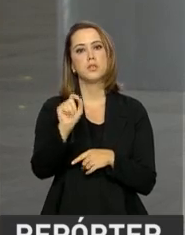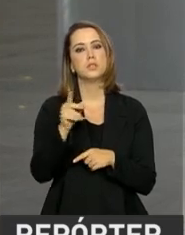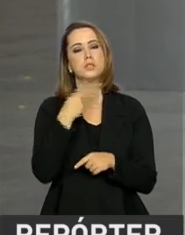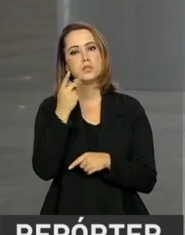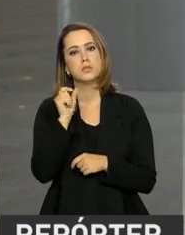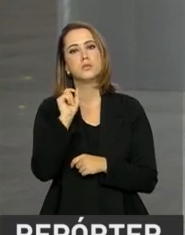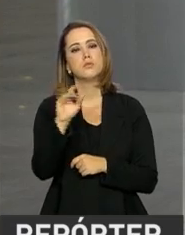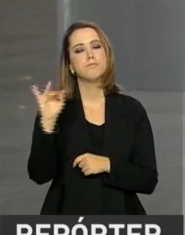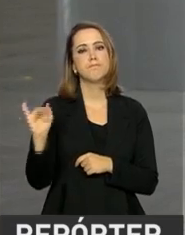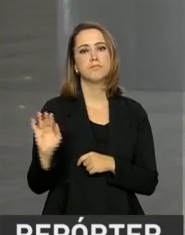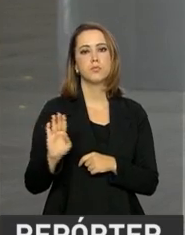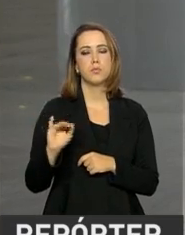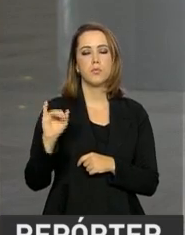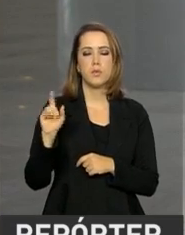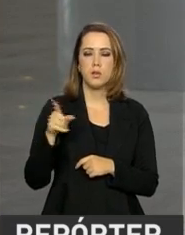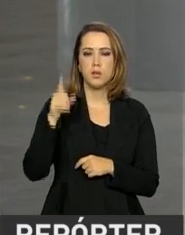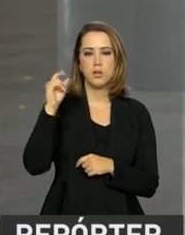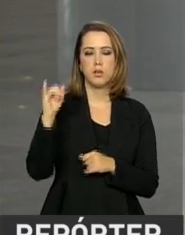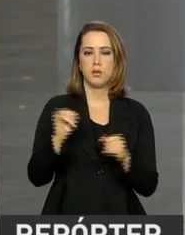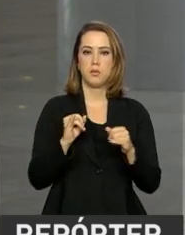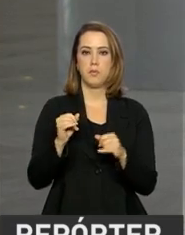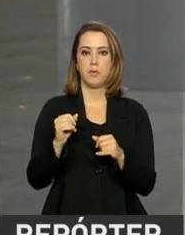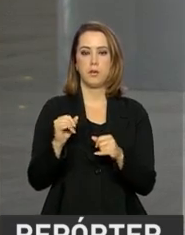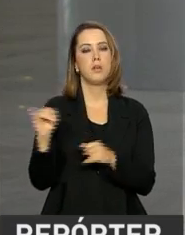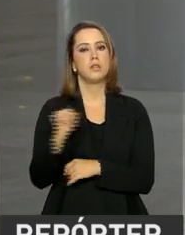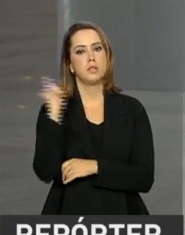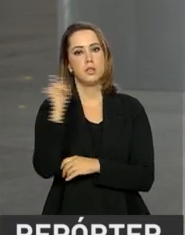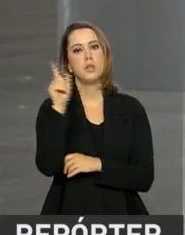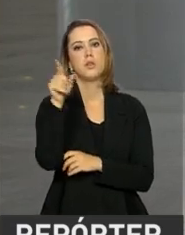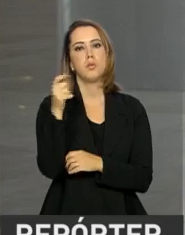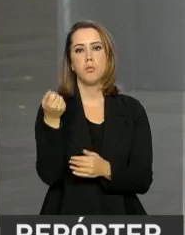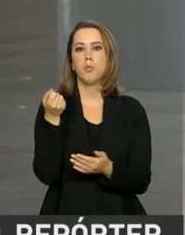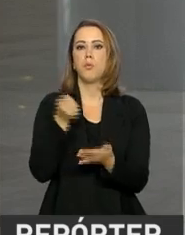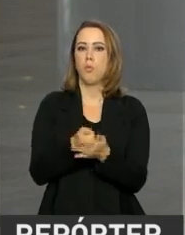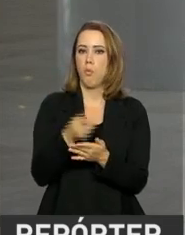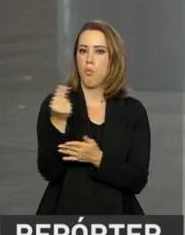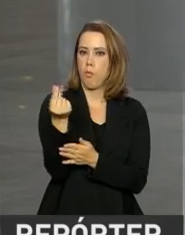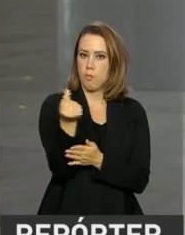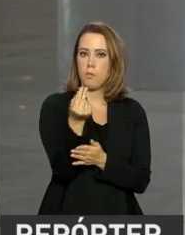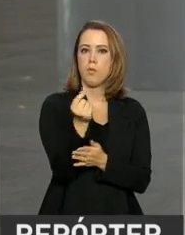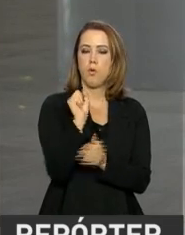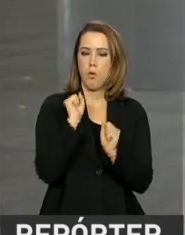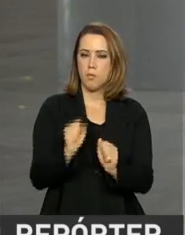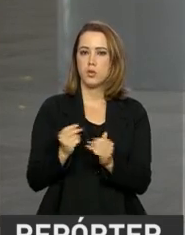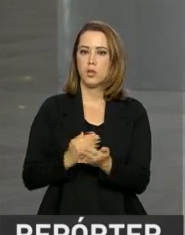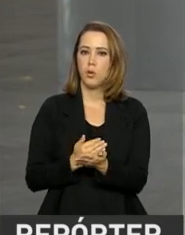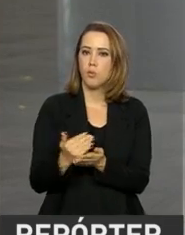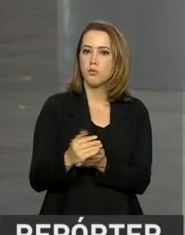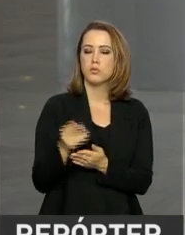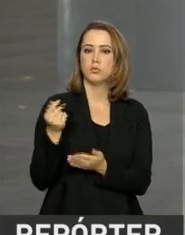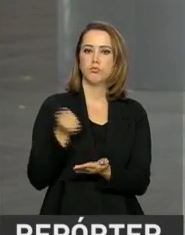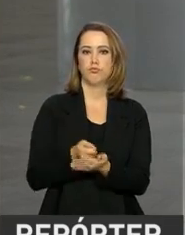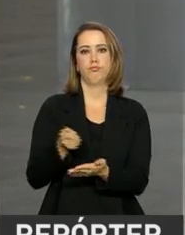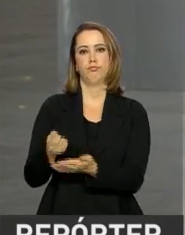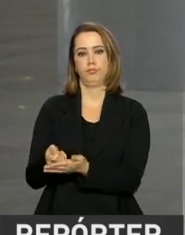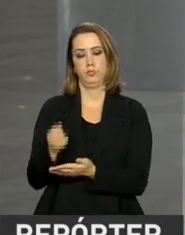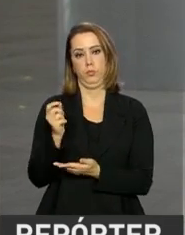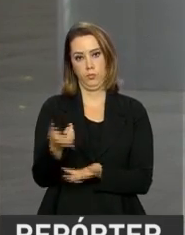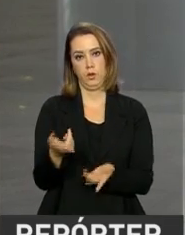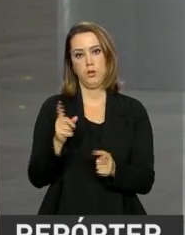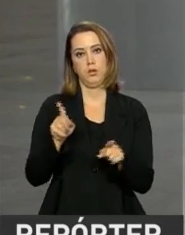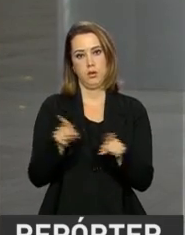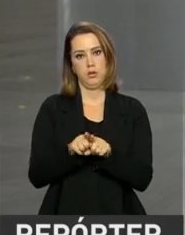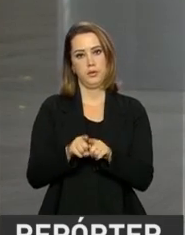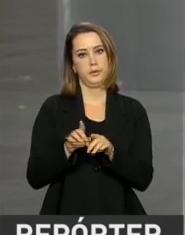à frente da instituição é manter o poder de compra da moeda brasileira do real ou seja combater a inflação e